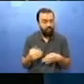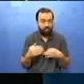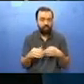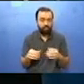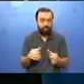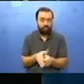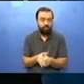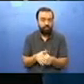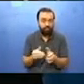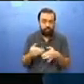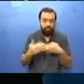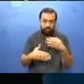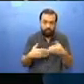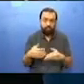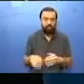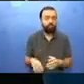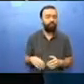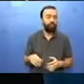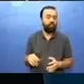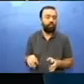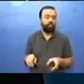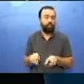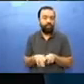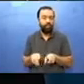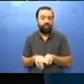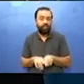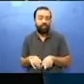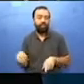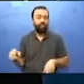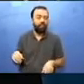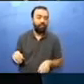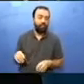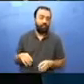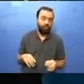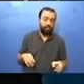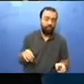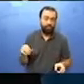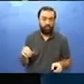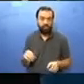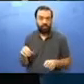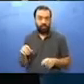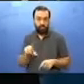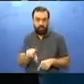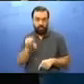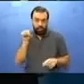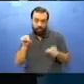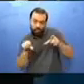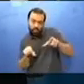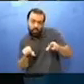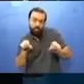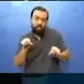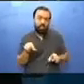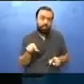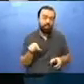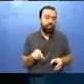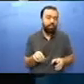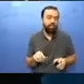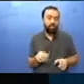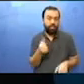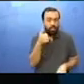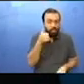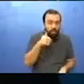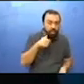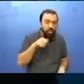o sol também ajuda a definir se a tartaruga vai nascer macho ou fêmea. Como é isso, professora?